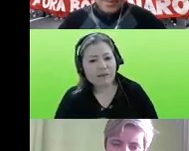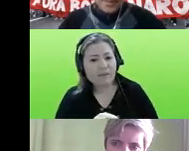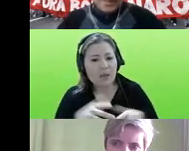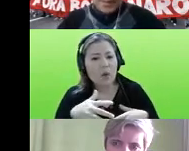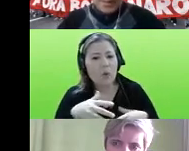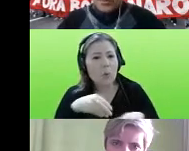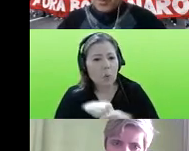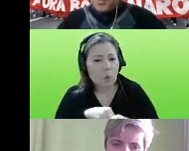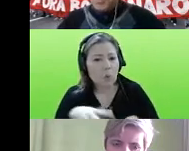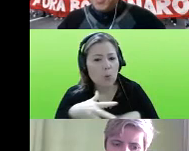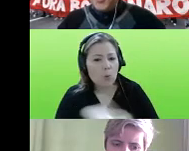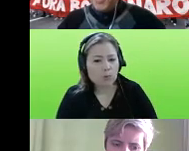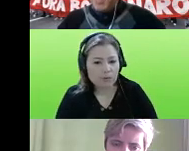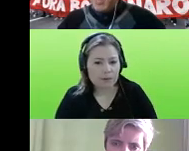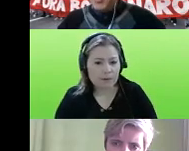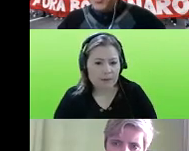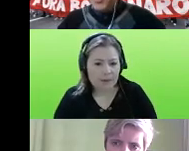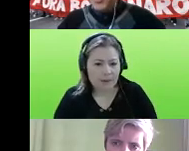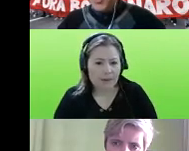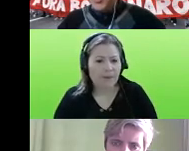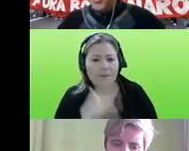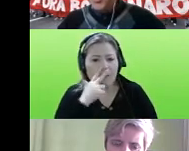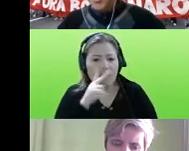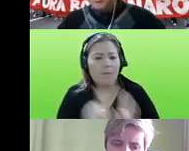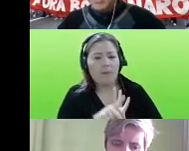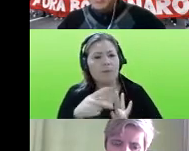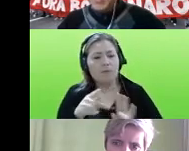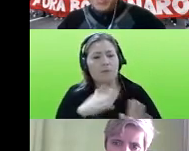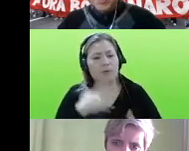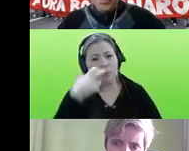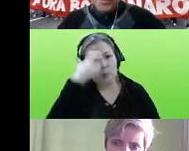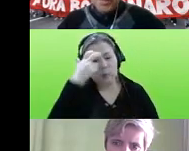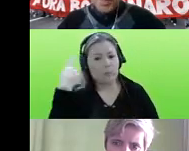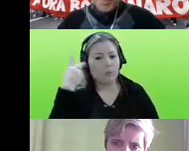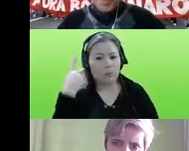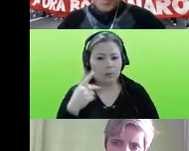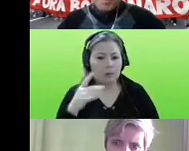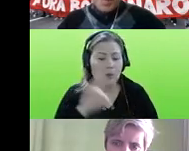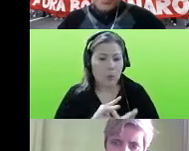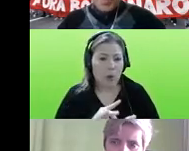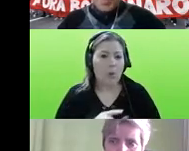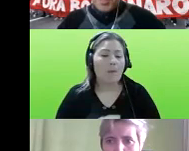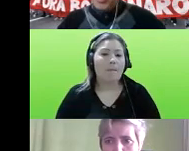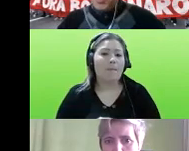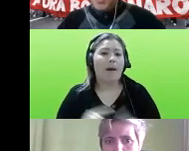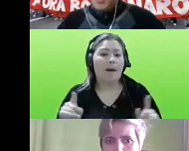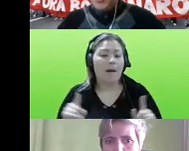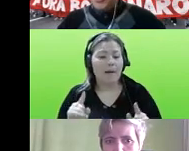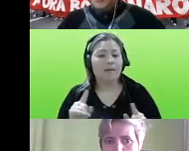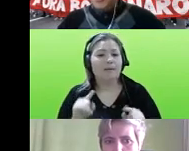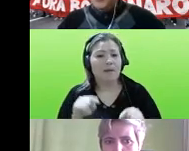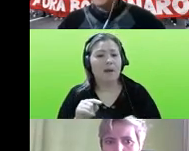é uma ideia que a gente sabe que não é parte da nossa cultura política atual, mas é